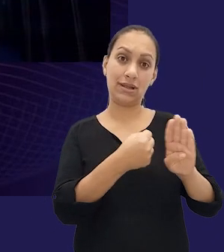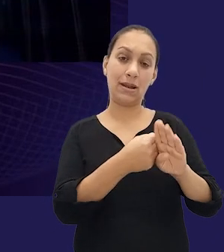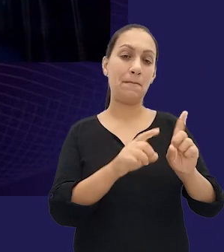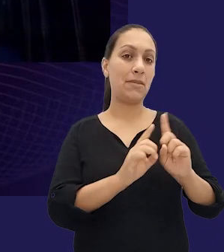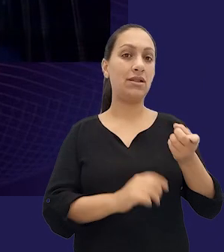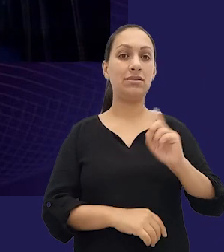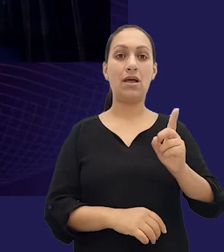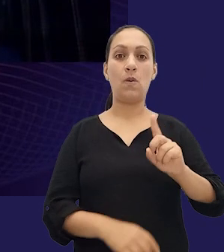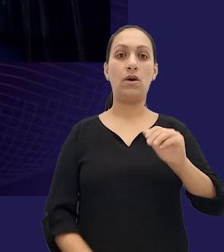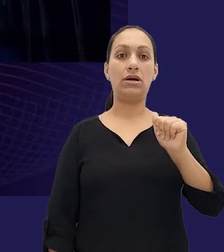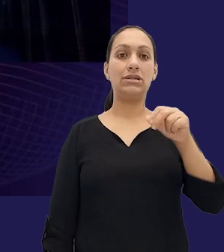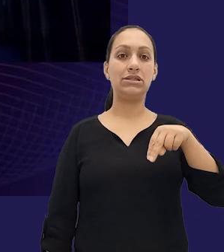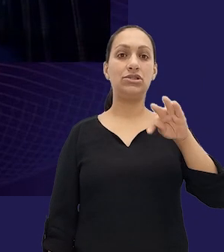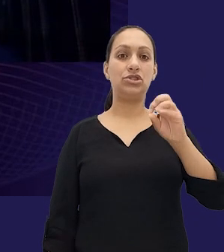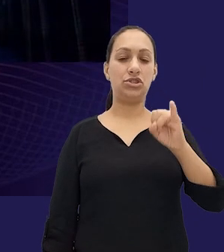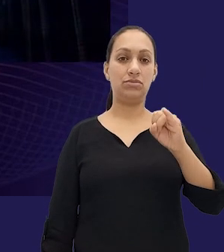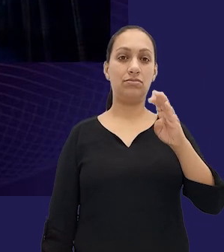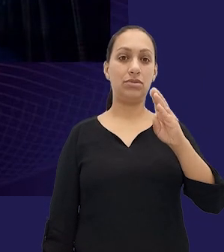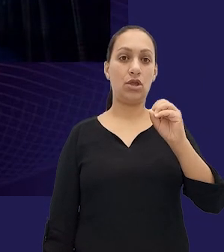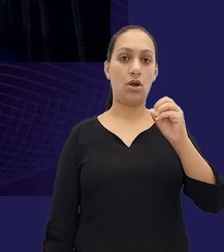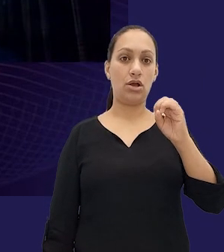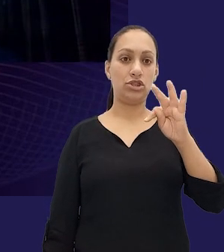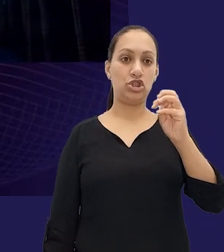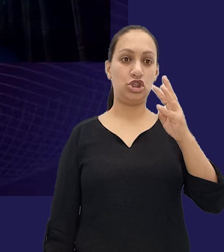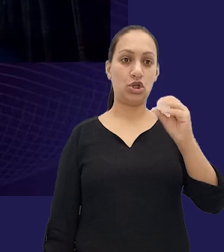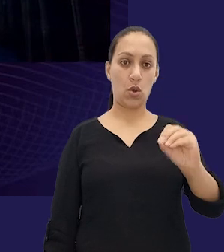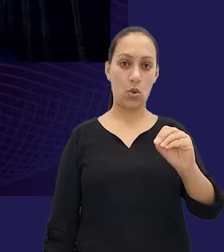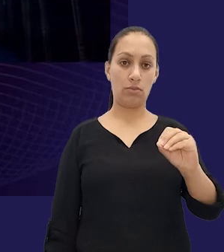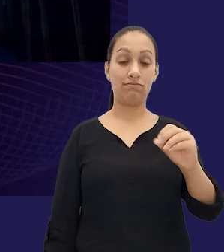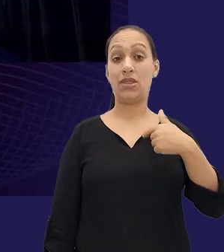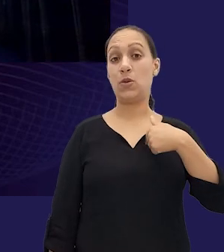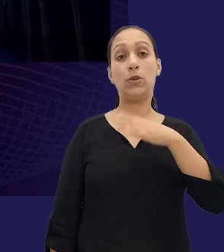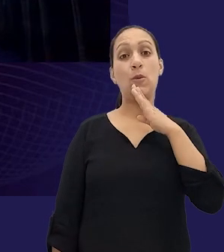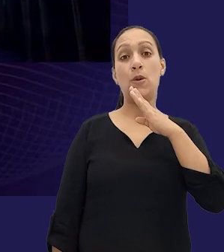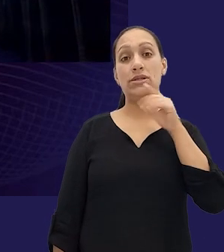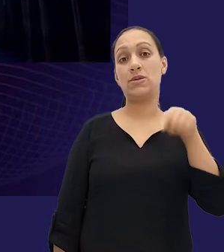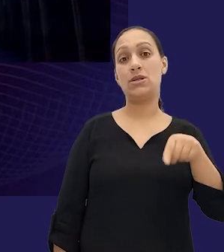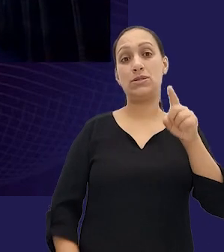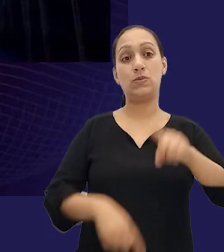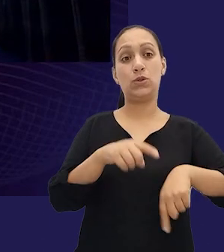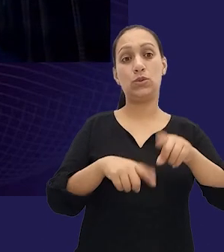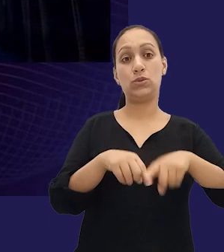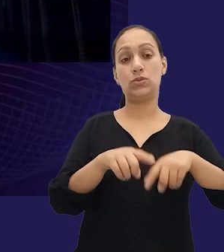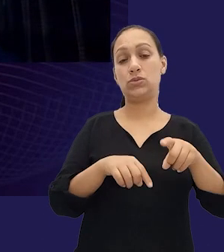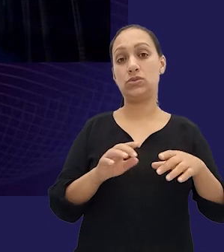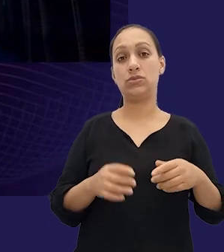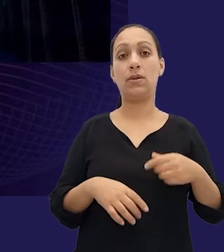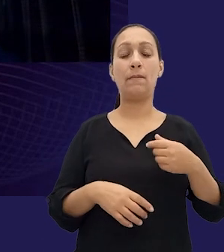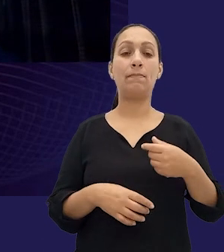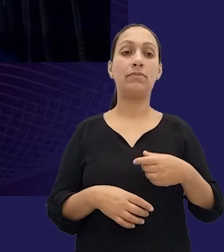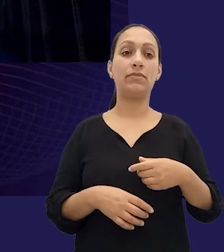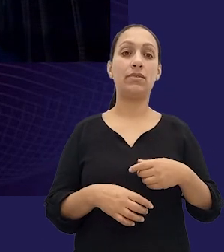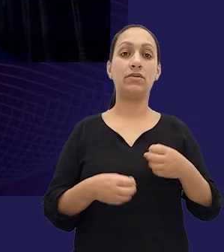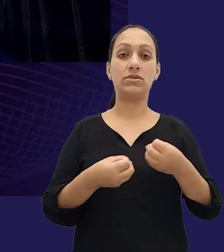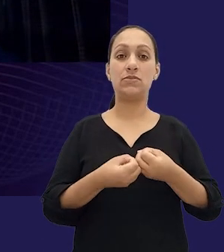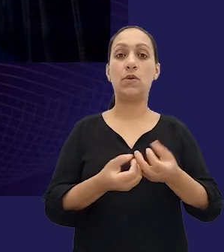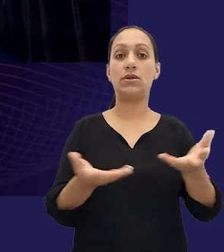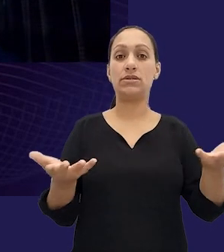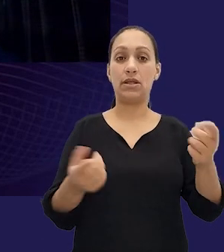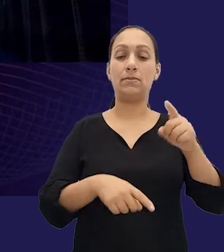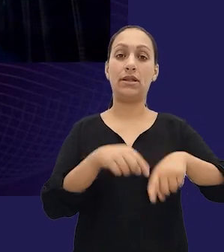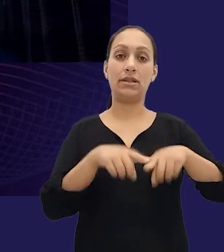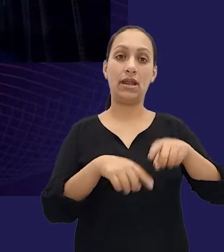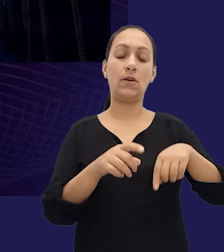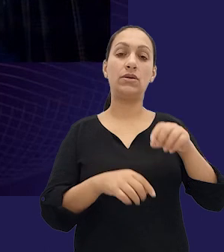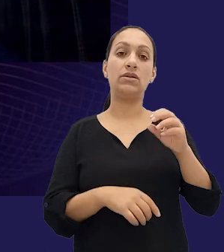antibiótico, né? Então, sim, existem. Eu desconheço quais são esses produtos, né? O material disponibilizado realmente